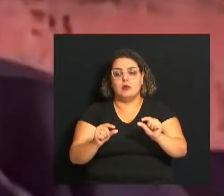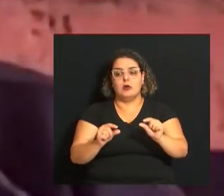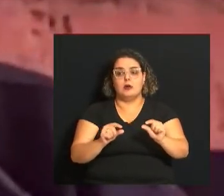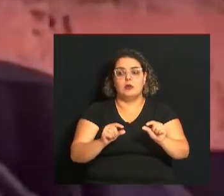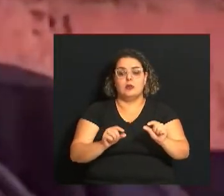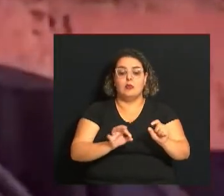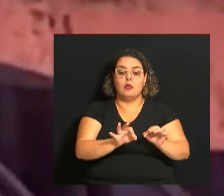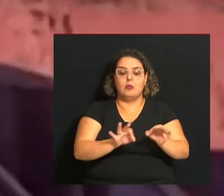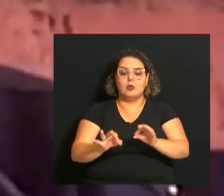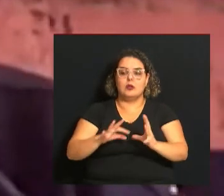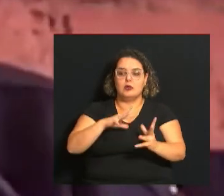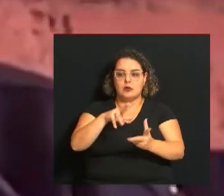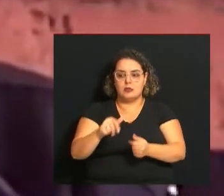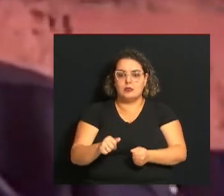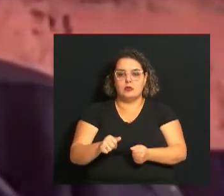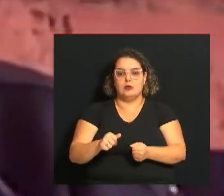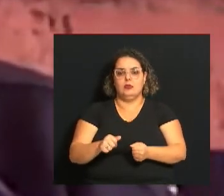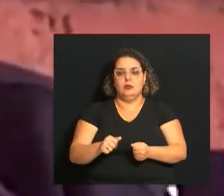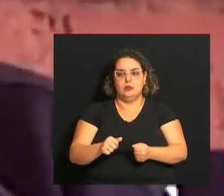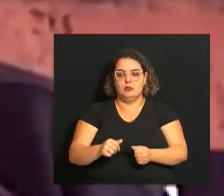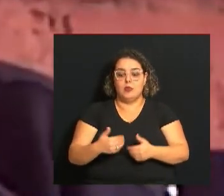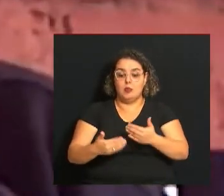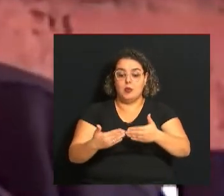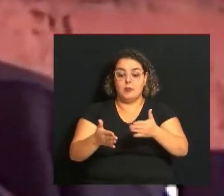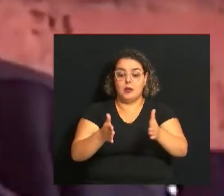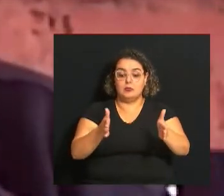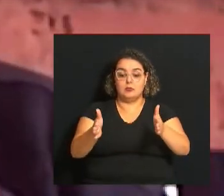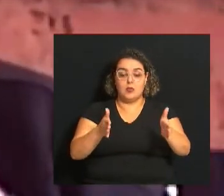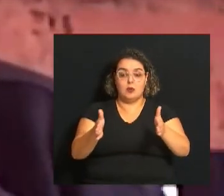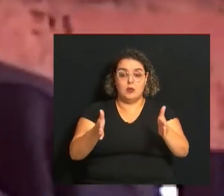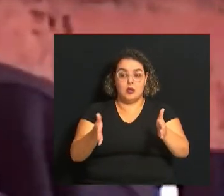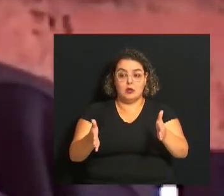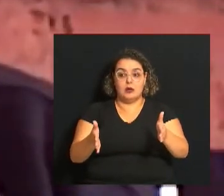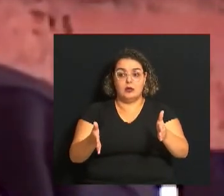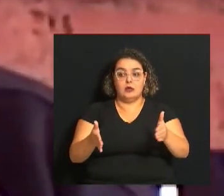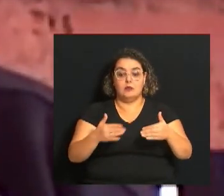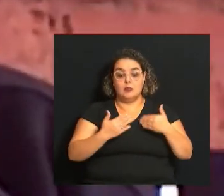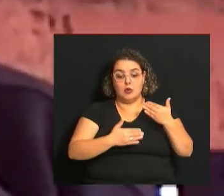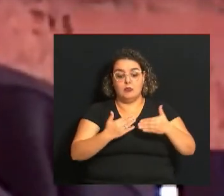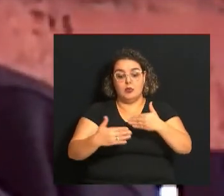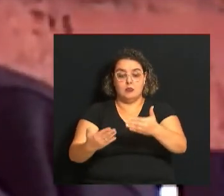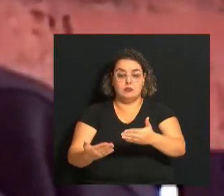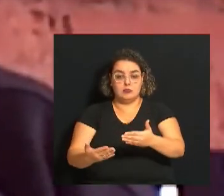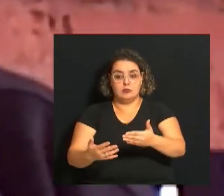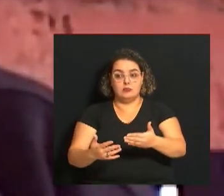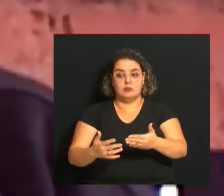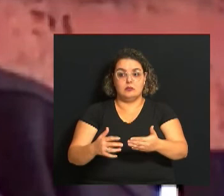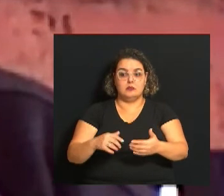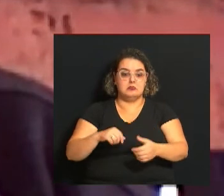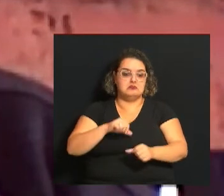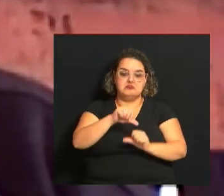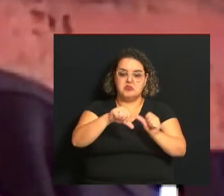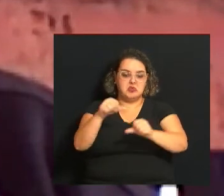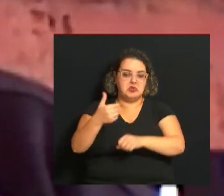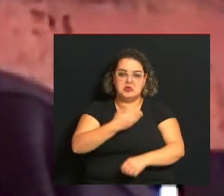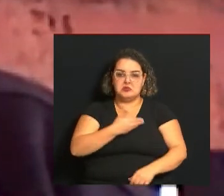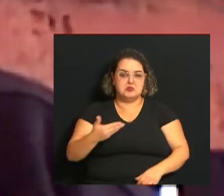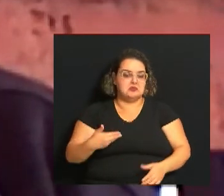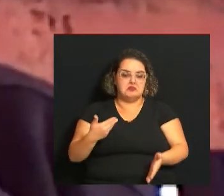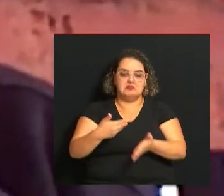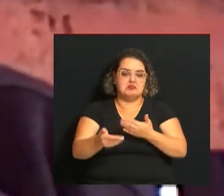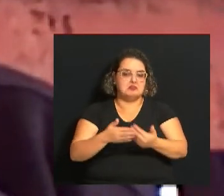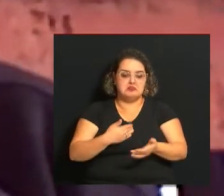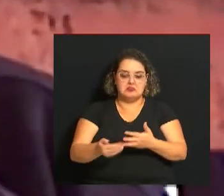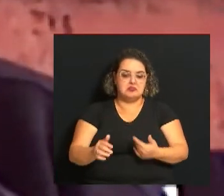eles conseguem fazer um planejamento de longo prazo, né? Não importando a alternância no poder. Então, acho que a gente precisa de um pouco mais